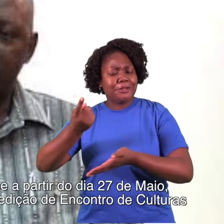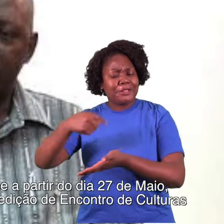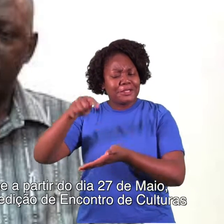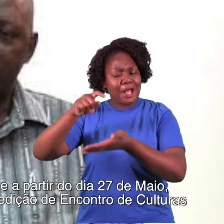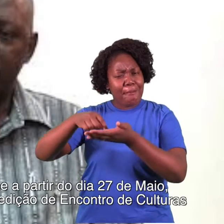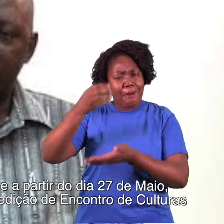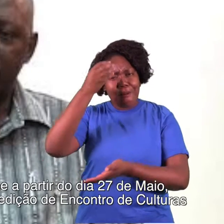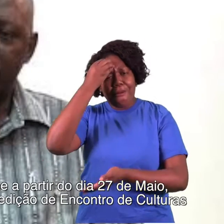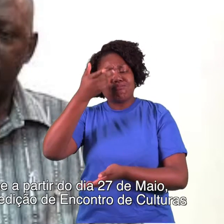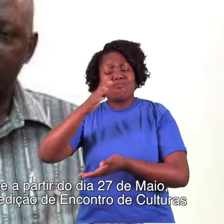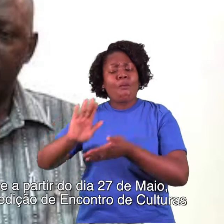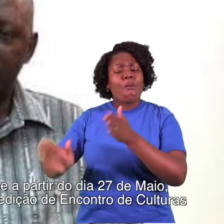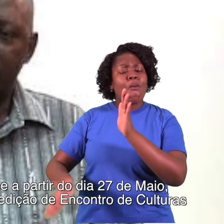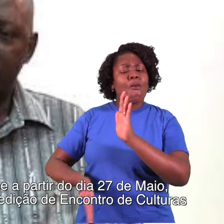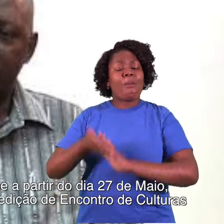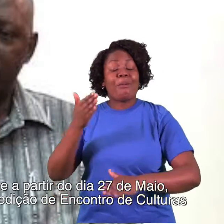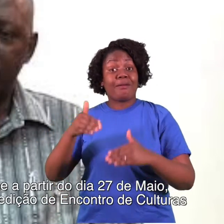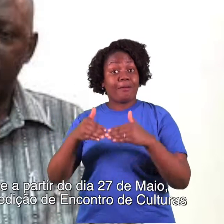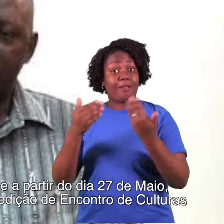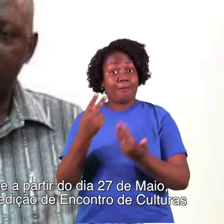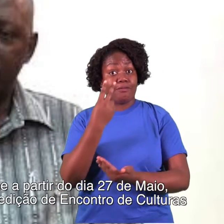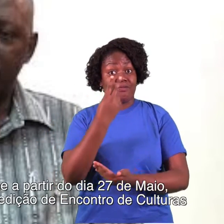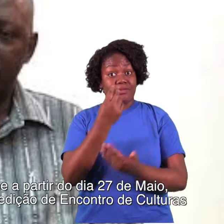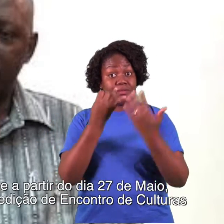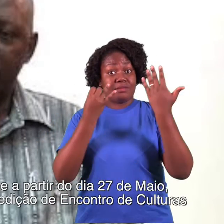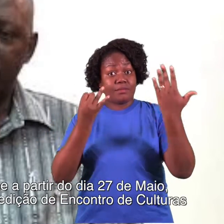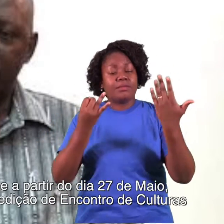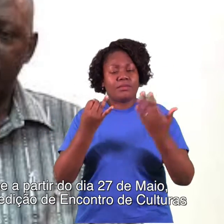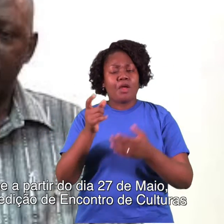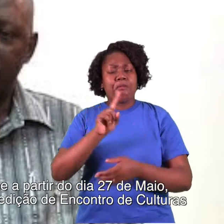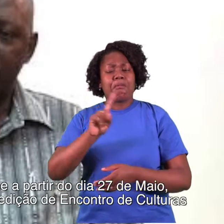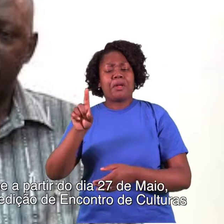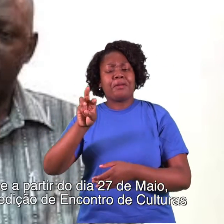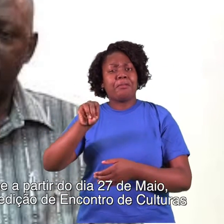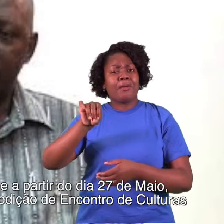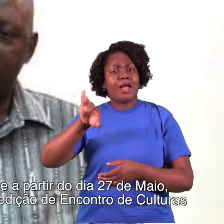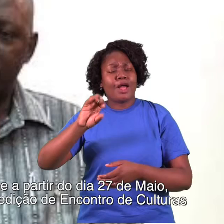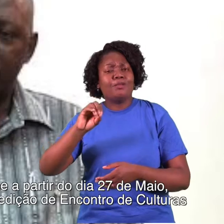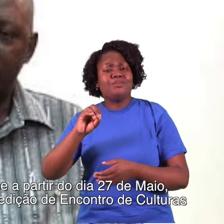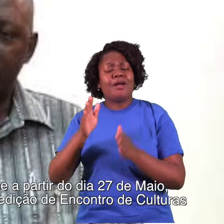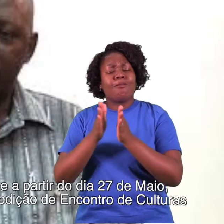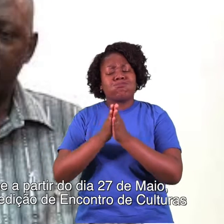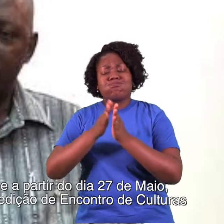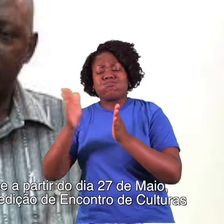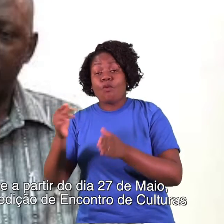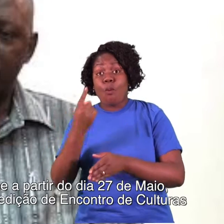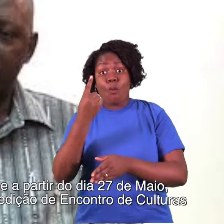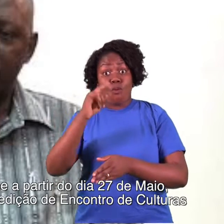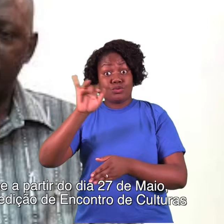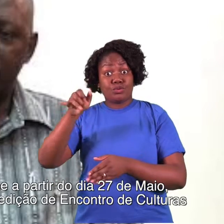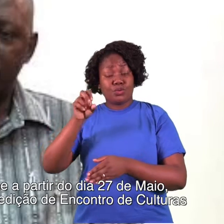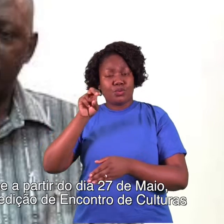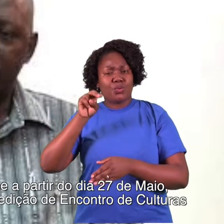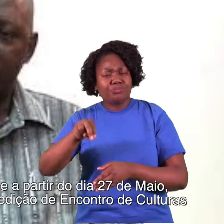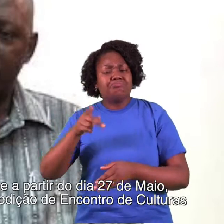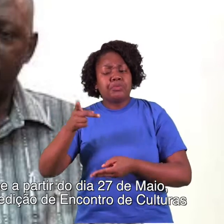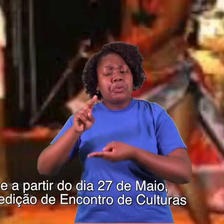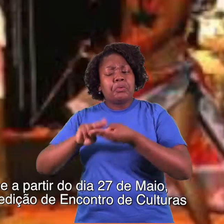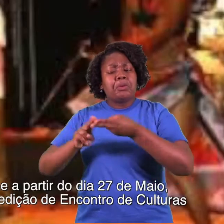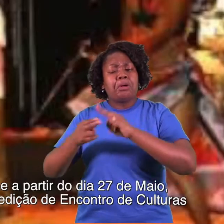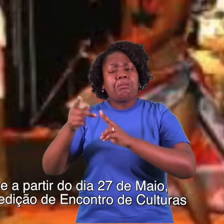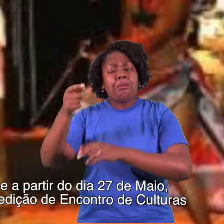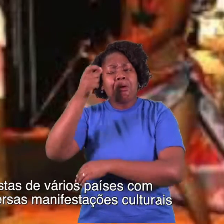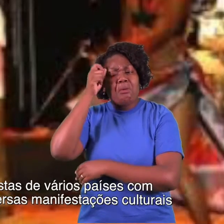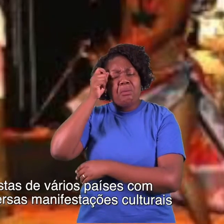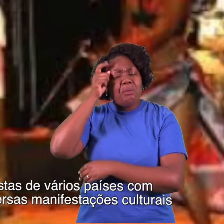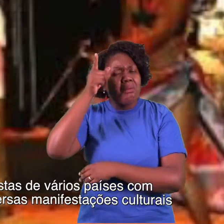A cidade de Maputo acolhe, a partir do dia 27 de maio até 1 de junho, a segunda edição do Encontro